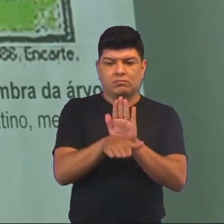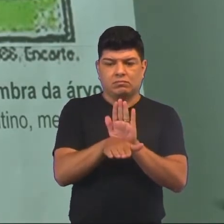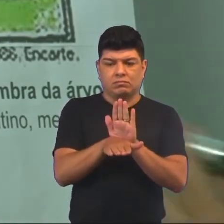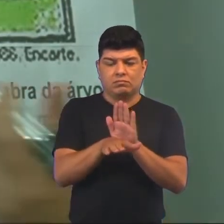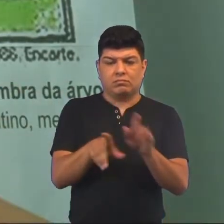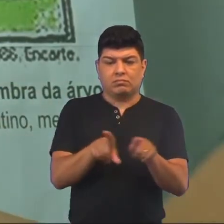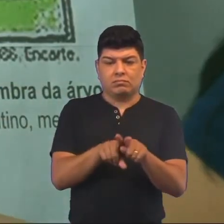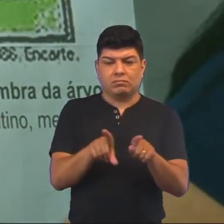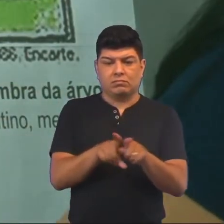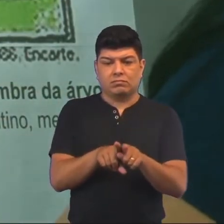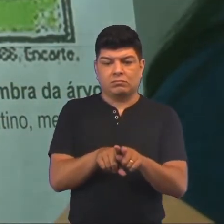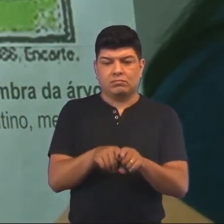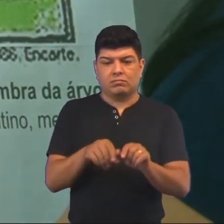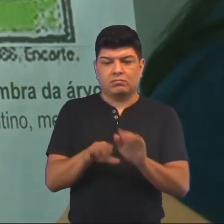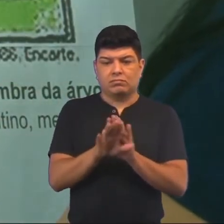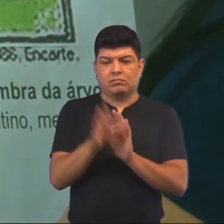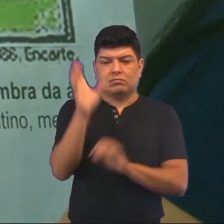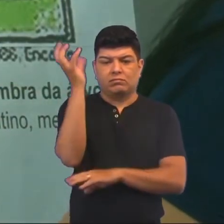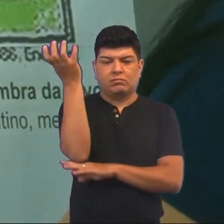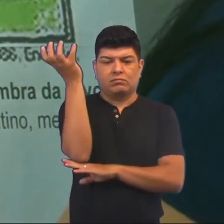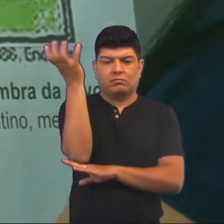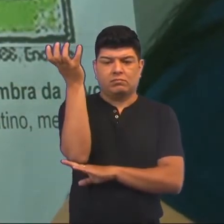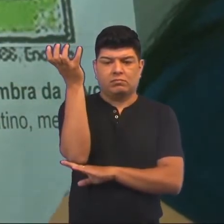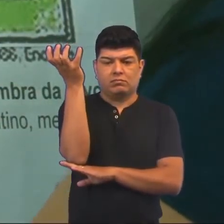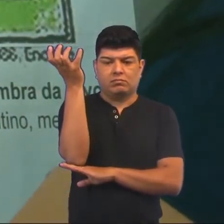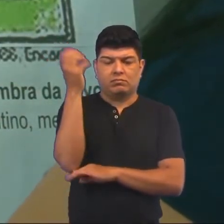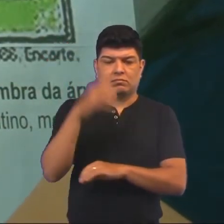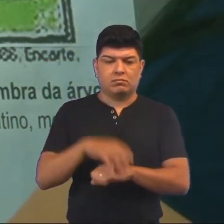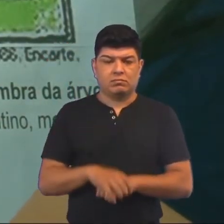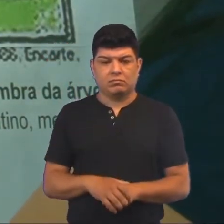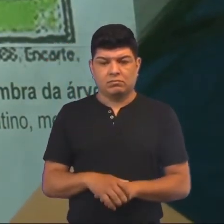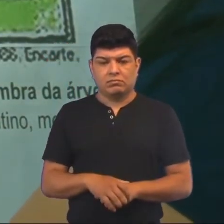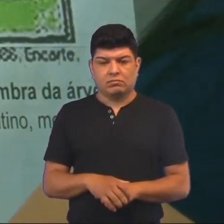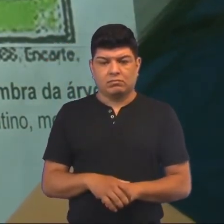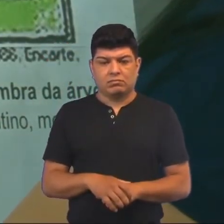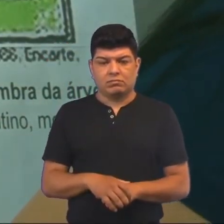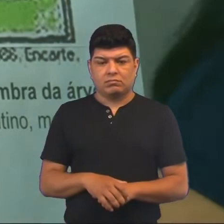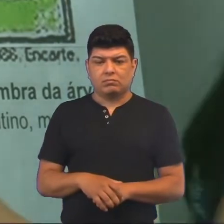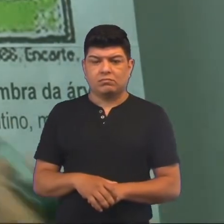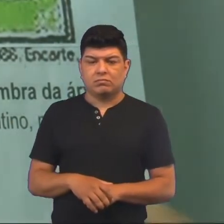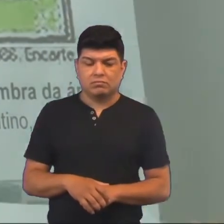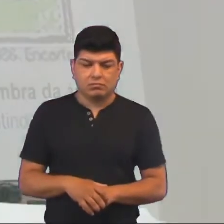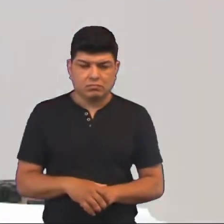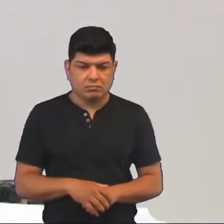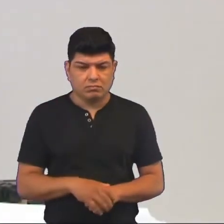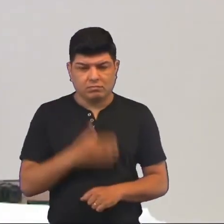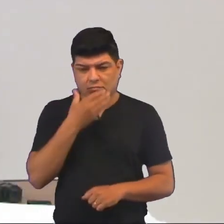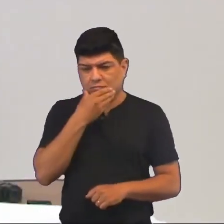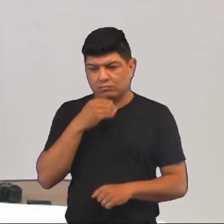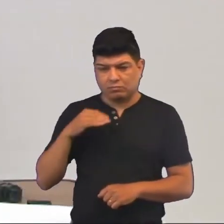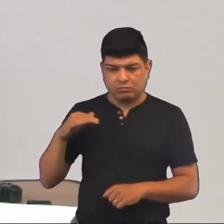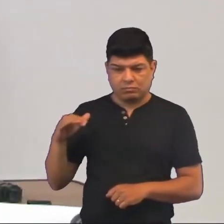sombra, ó? Sombra da árvore, ó. Essa é a sombra da árvore, ó, e a sombra do menino.